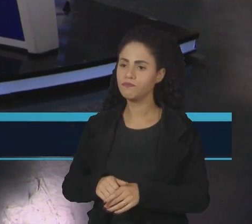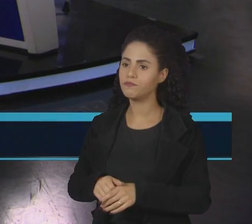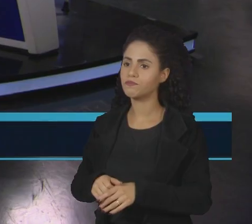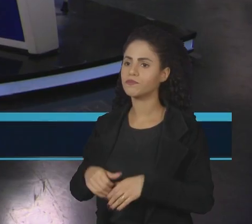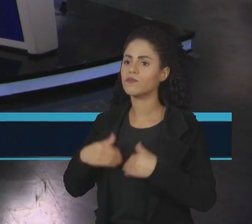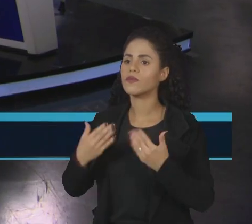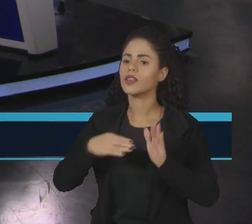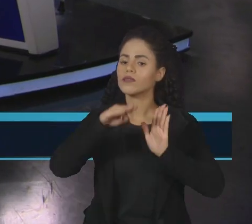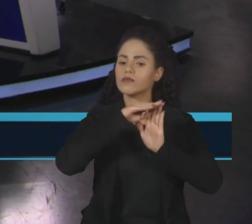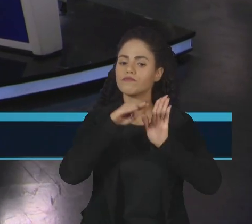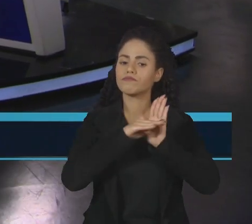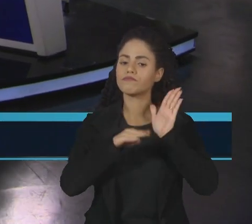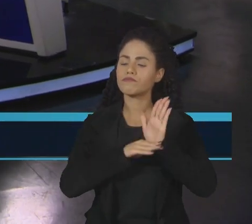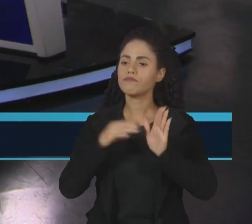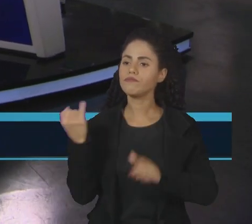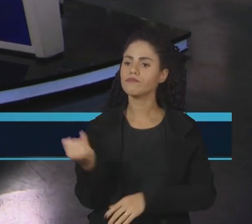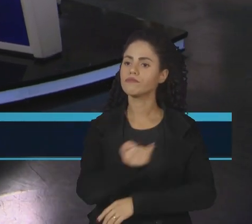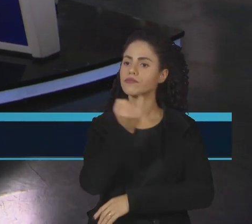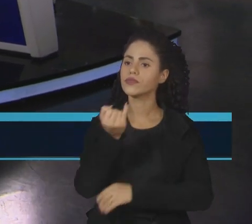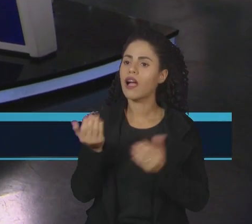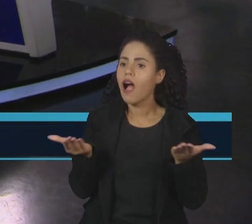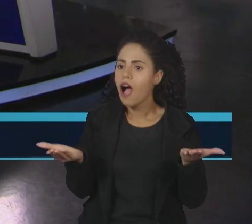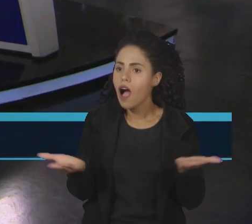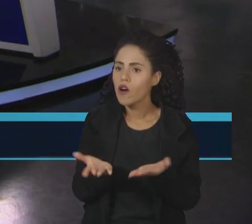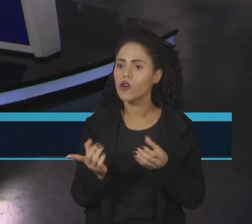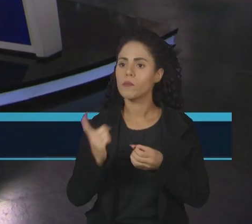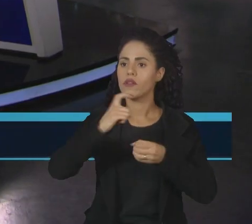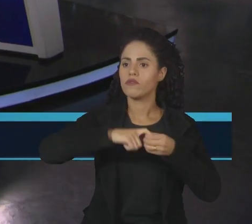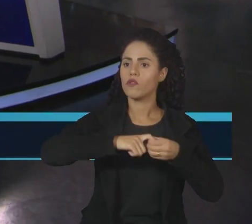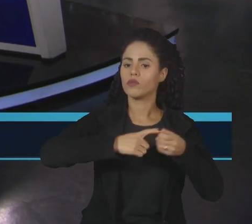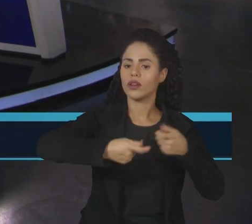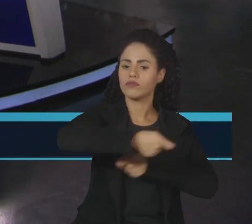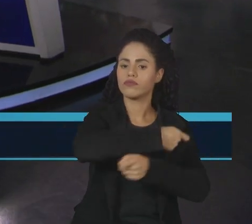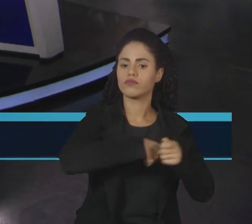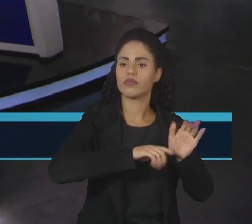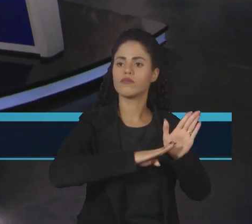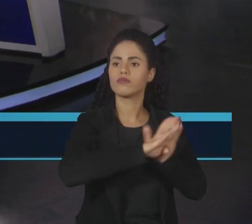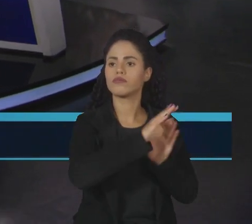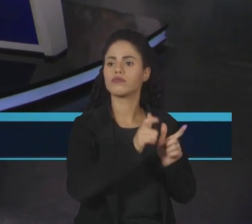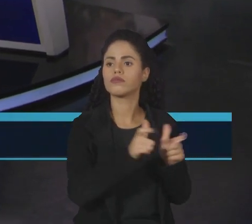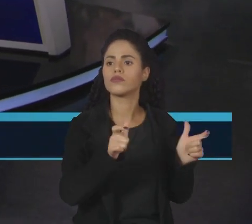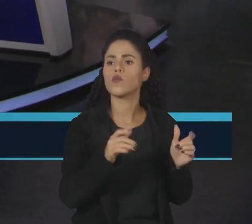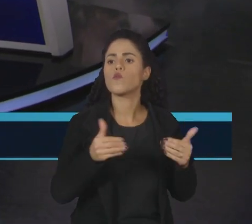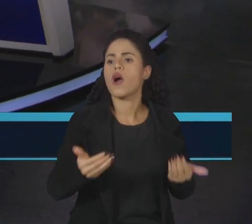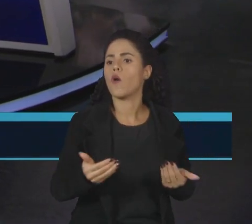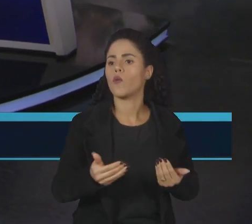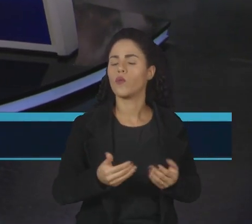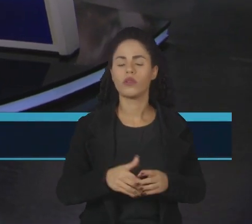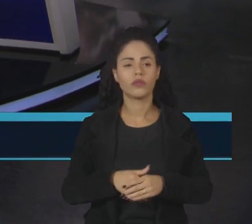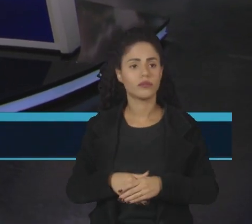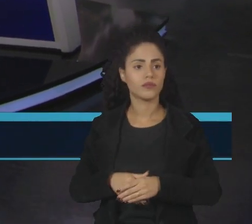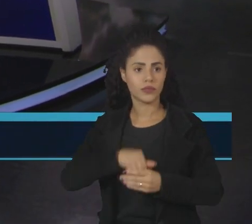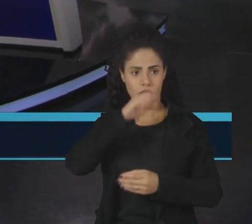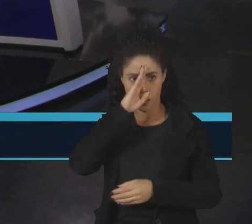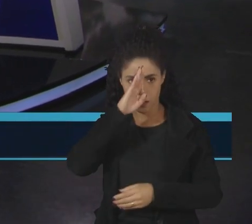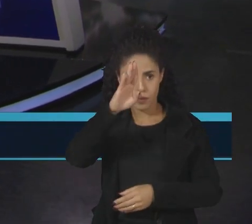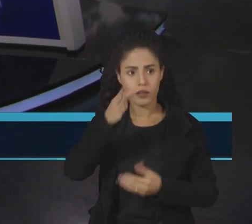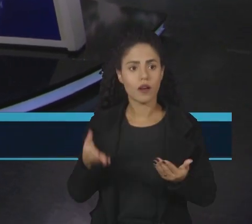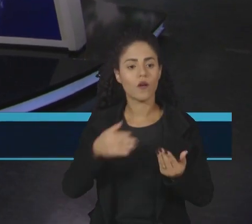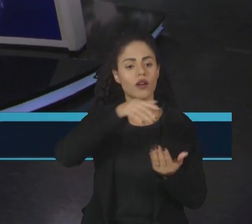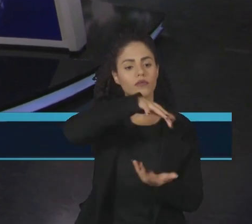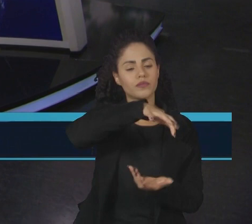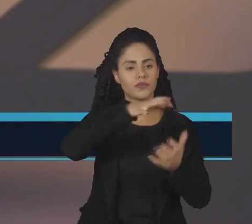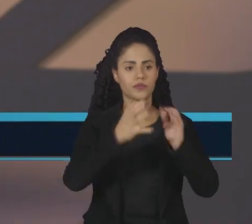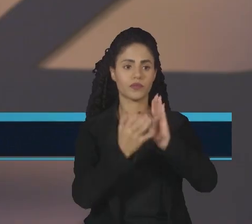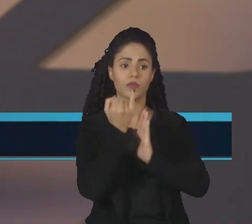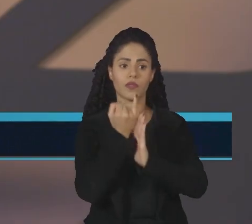pautas são fundamentais neste momento para a retomada do crescimento da economia? Acho que o sinal principal é realmente a regulamentação da reforma tributária,